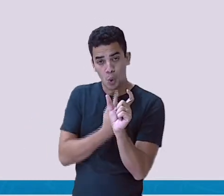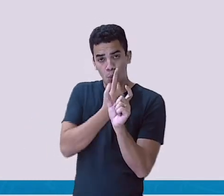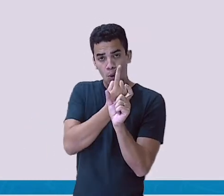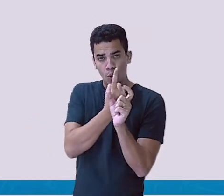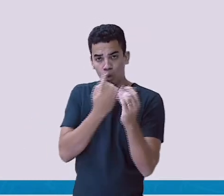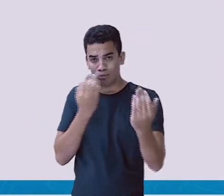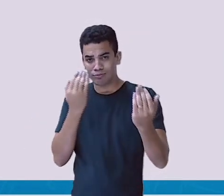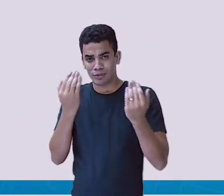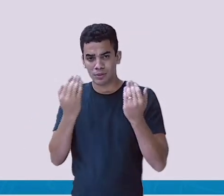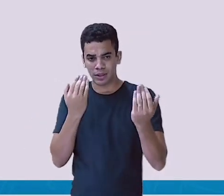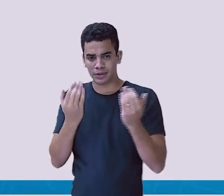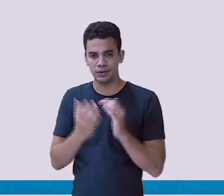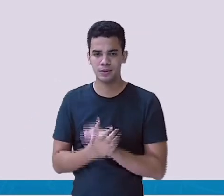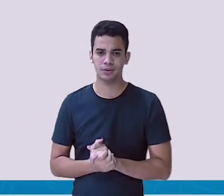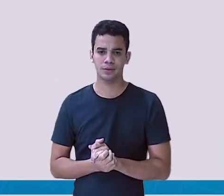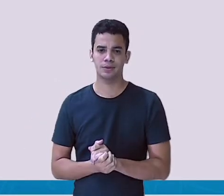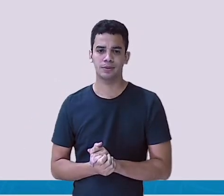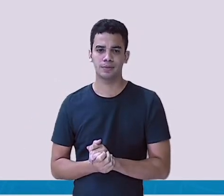só consertar aqui.